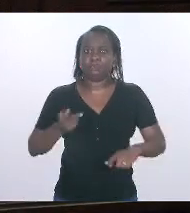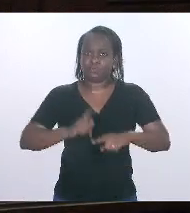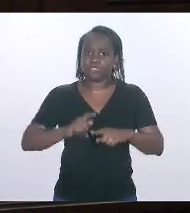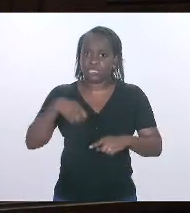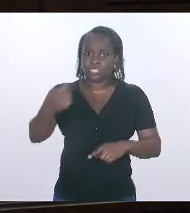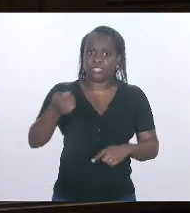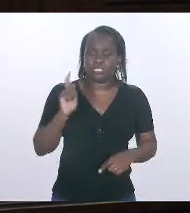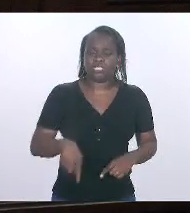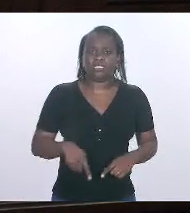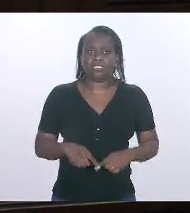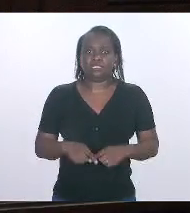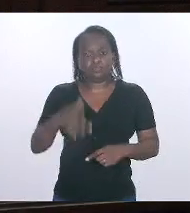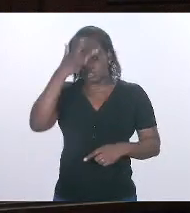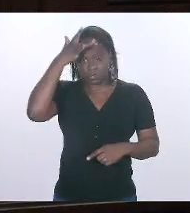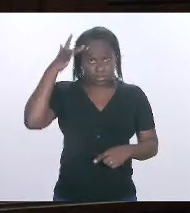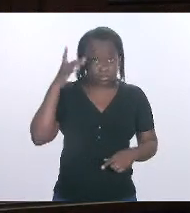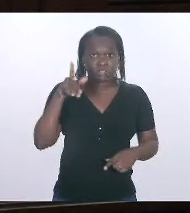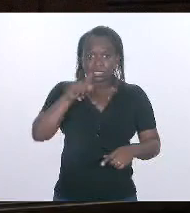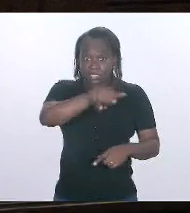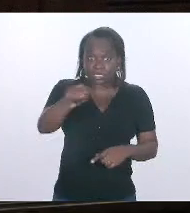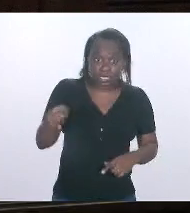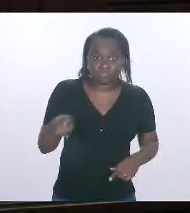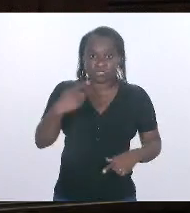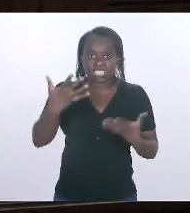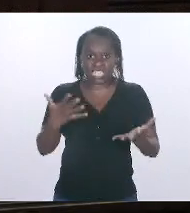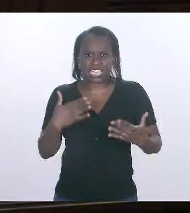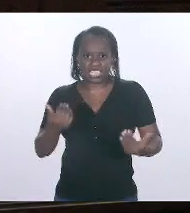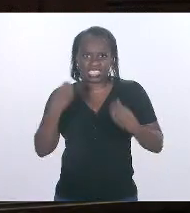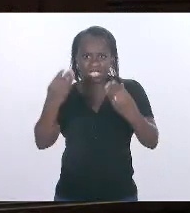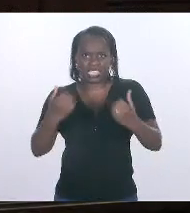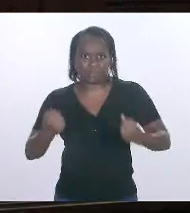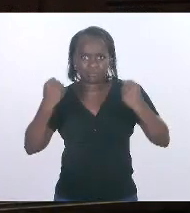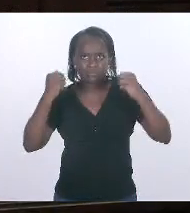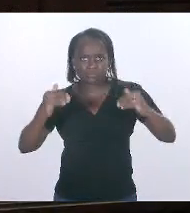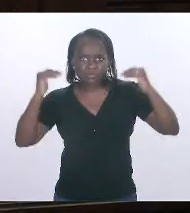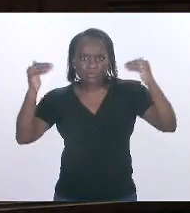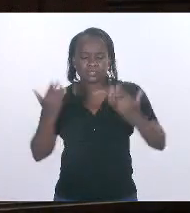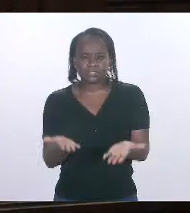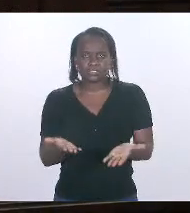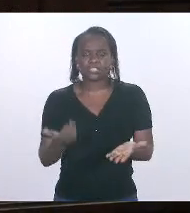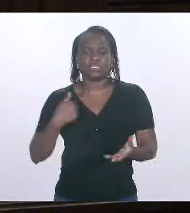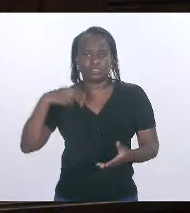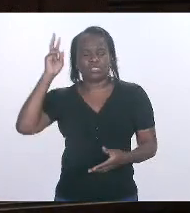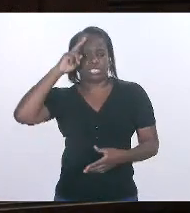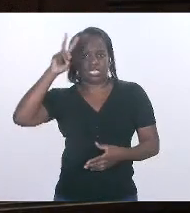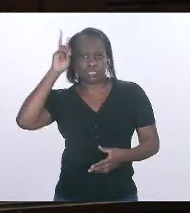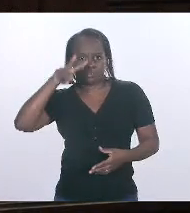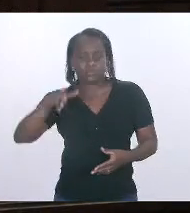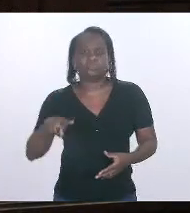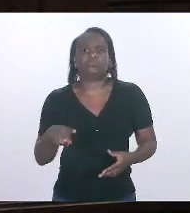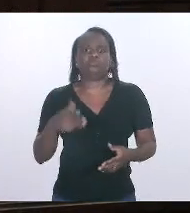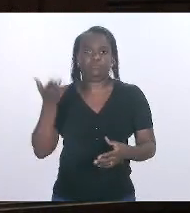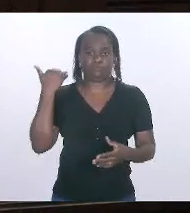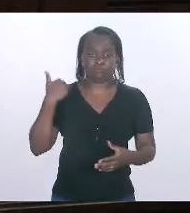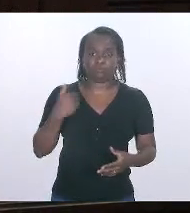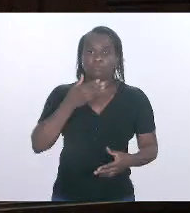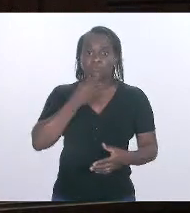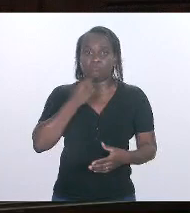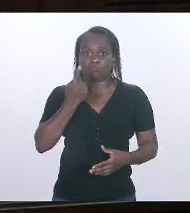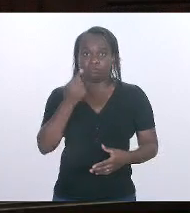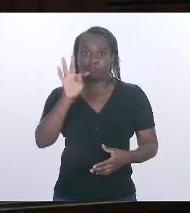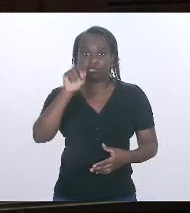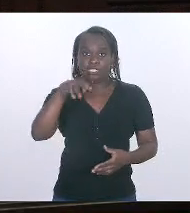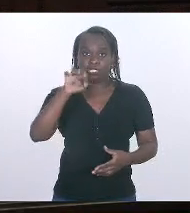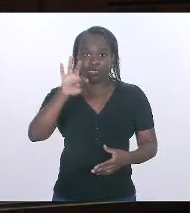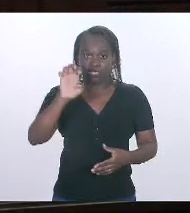era. É essas pessoas, governador, que o senhor quer dar o poder. Eu me lembro que uma vez um tenente,